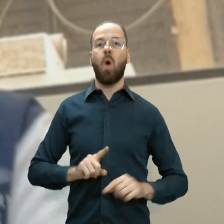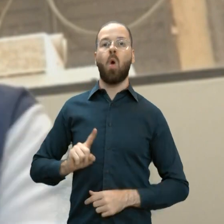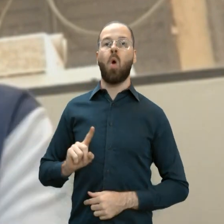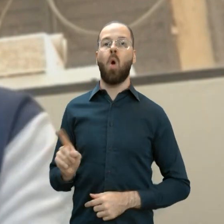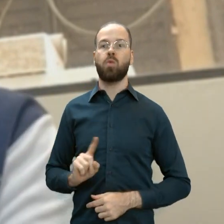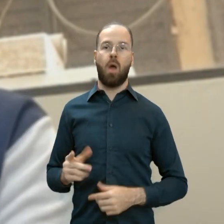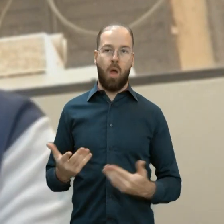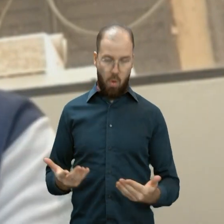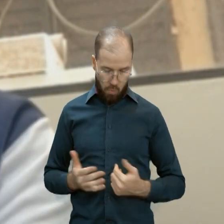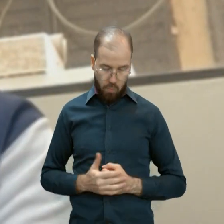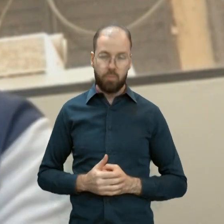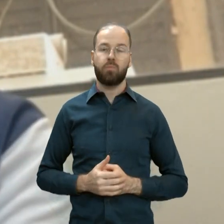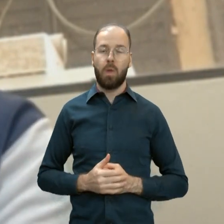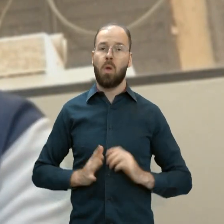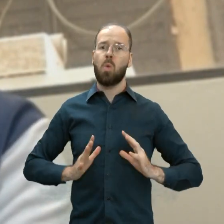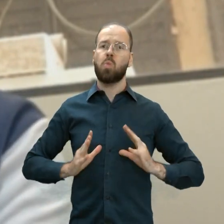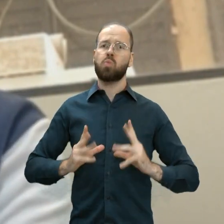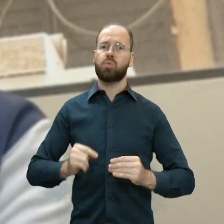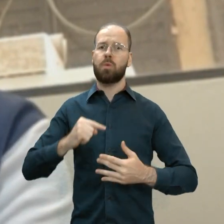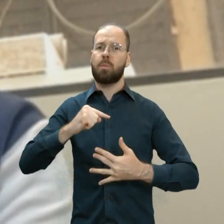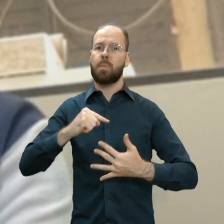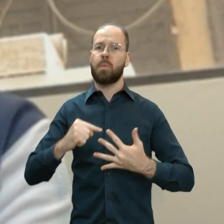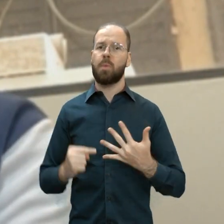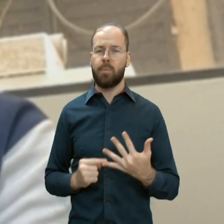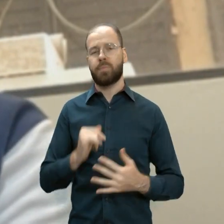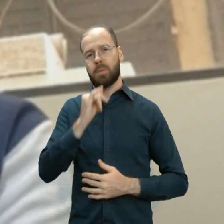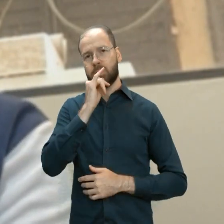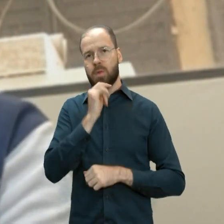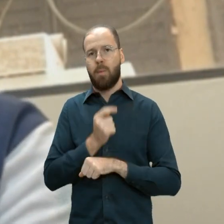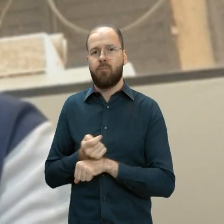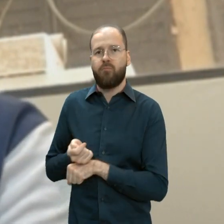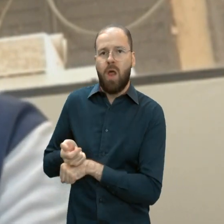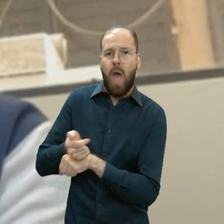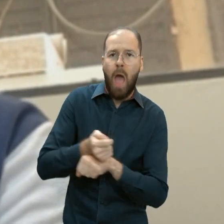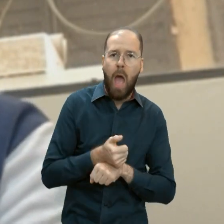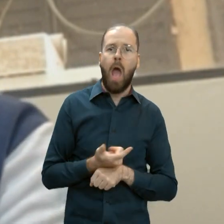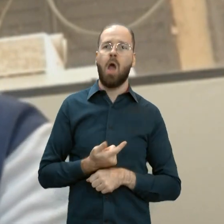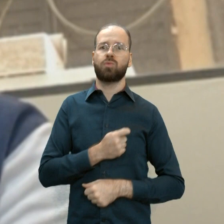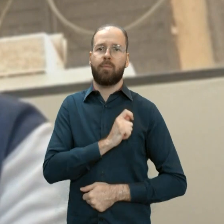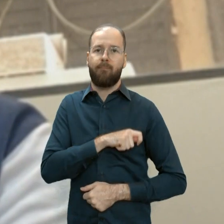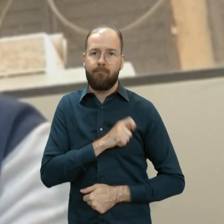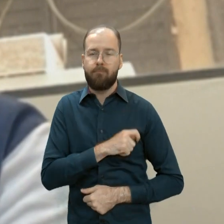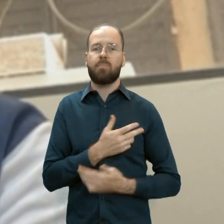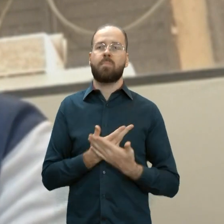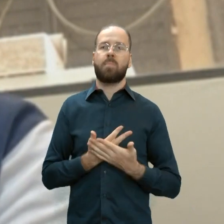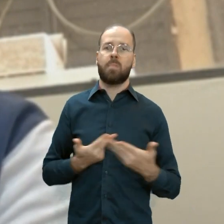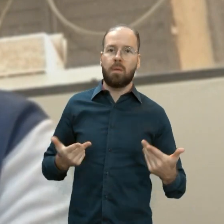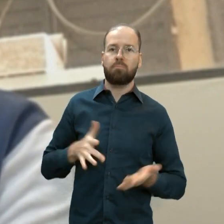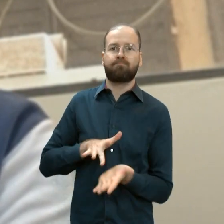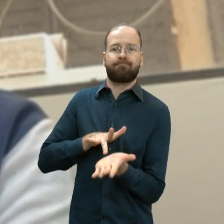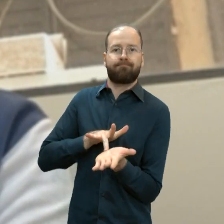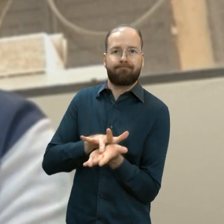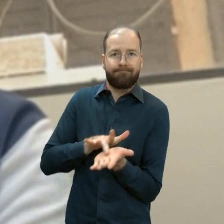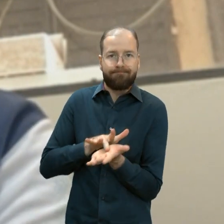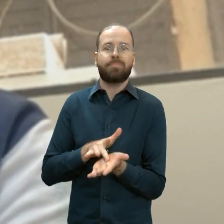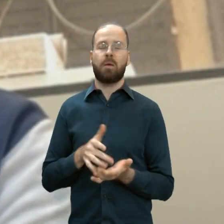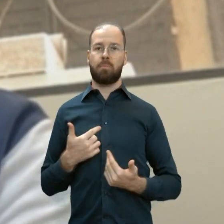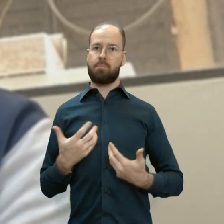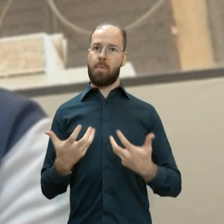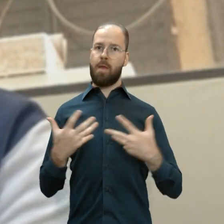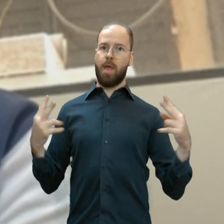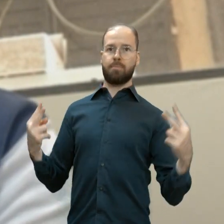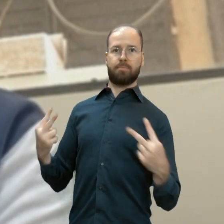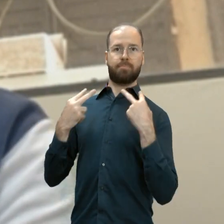o quadro que envolve realmente a questão de fraude, de pessoas que utilizam realmente, querem ser reconhecidas